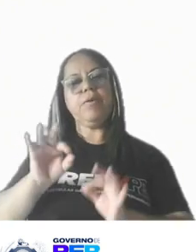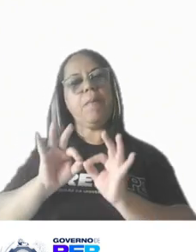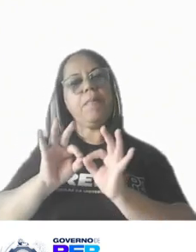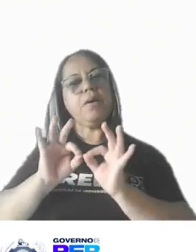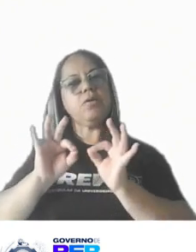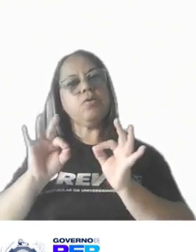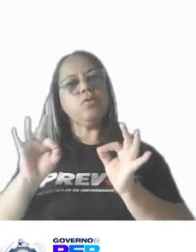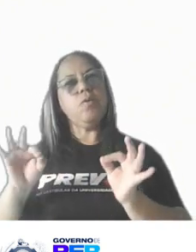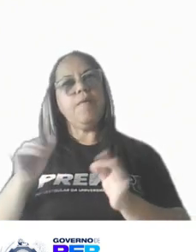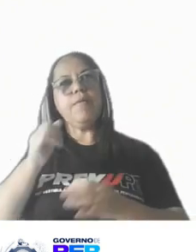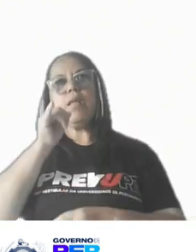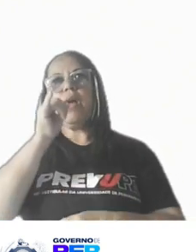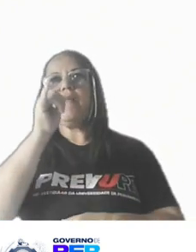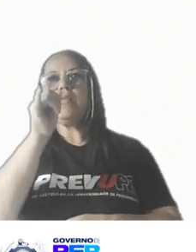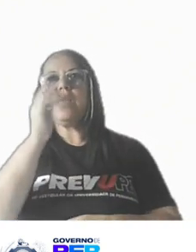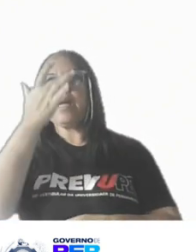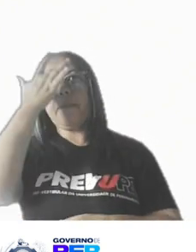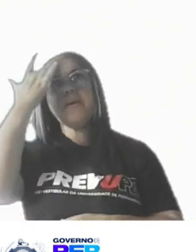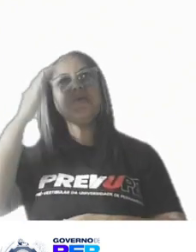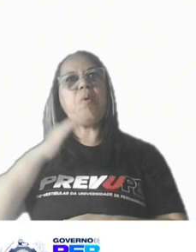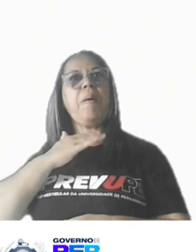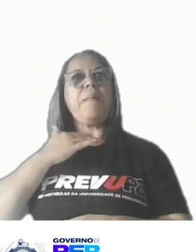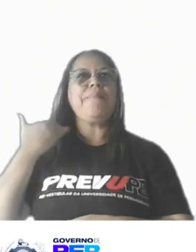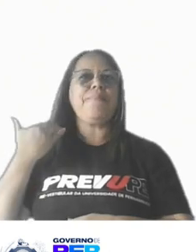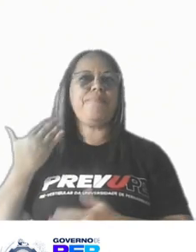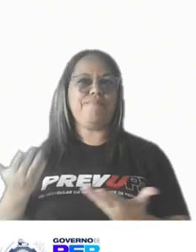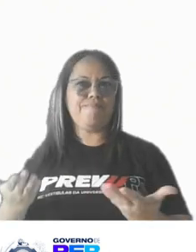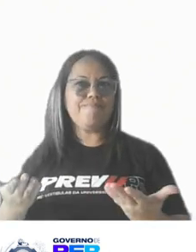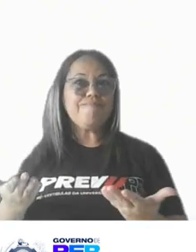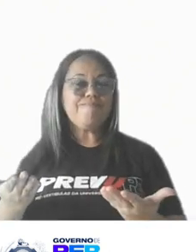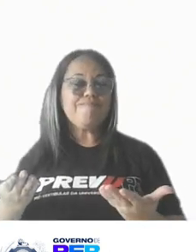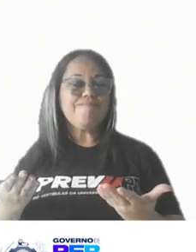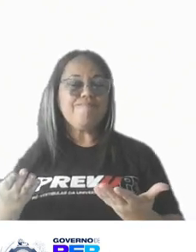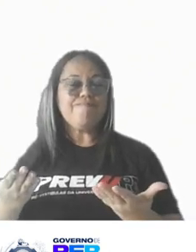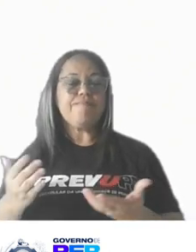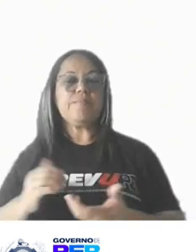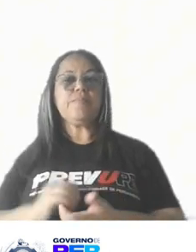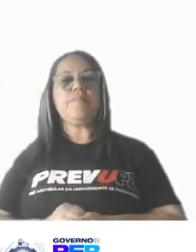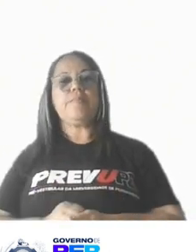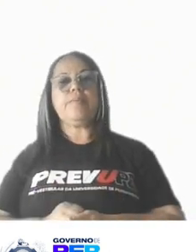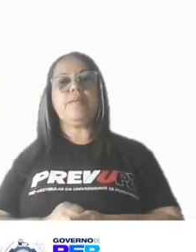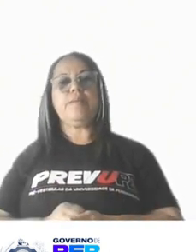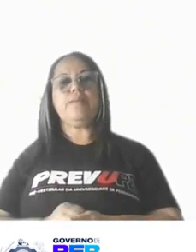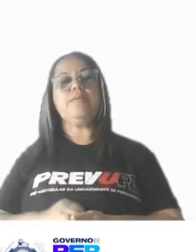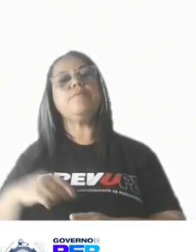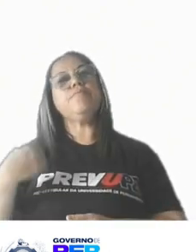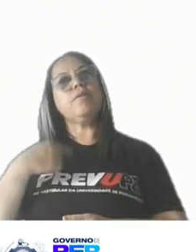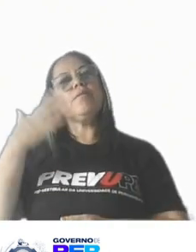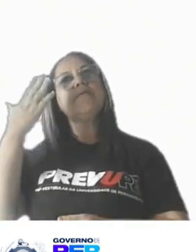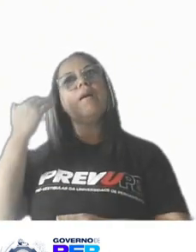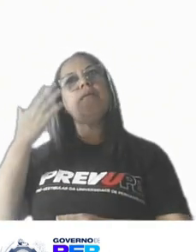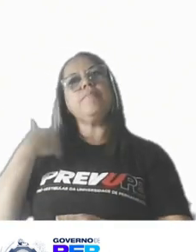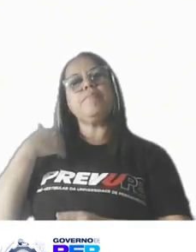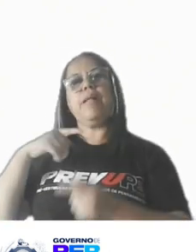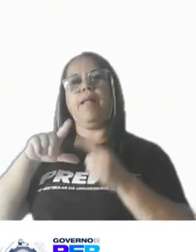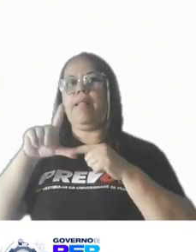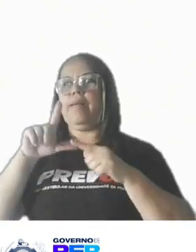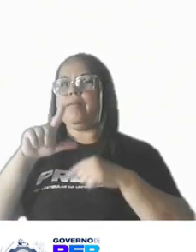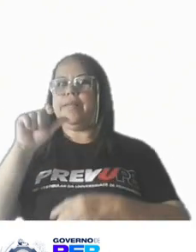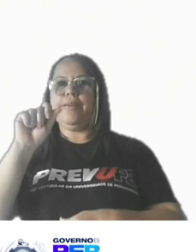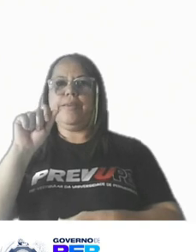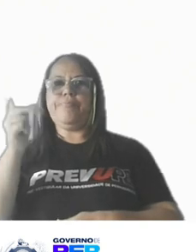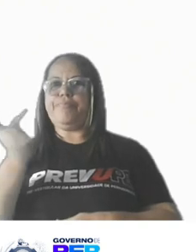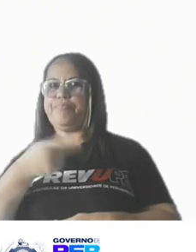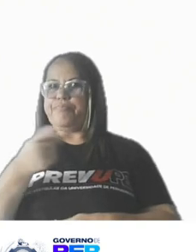suave de dar essa notícia, de transmitir essa informação. Então, a gente já sabe que a letra A